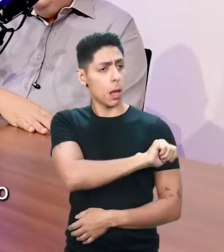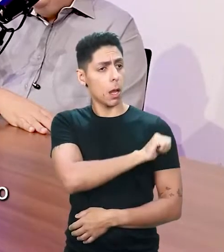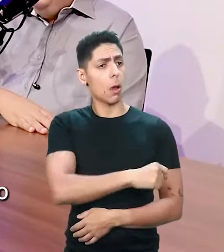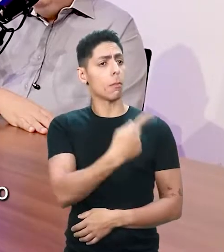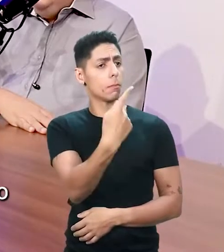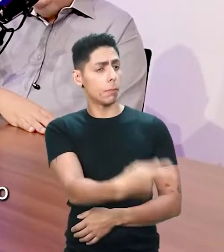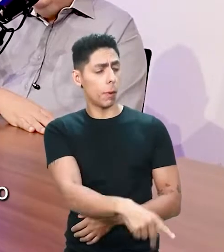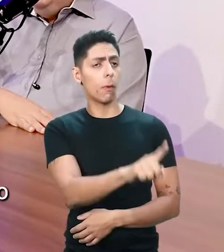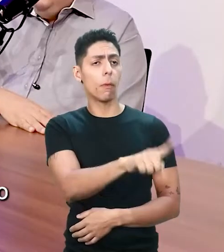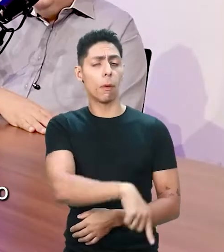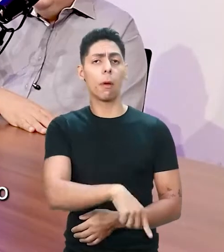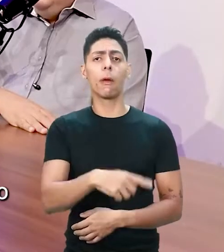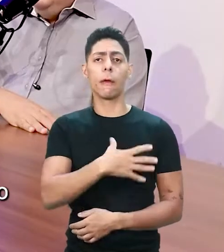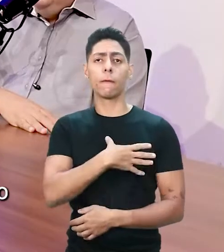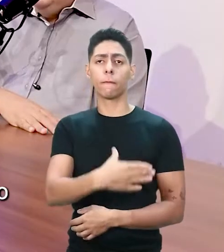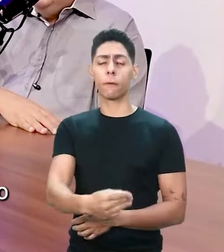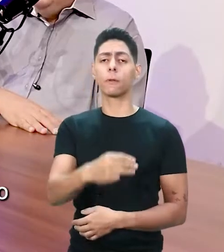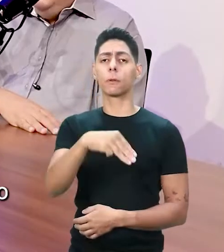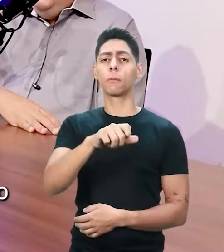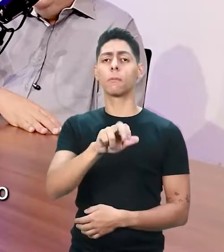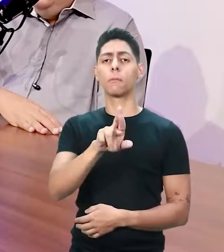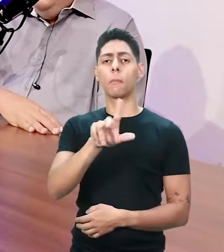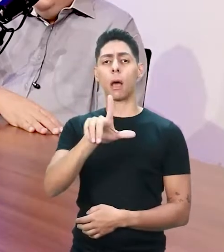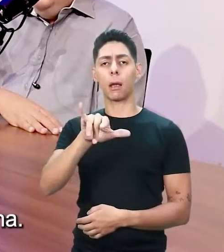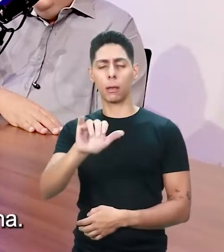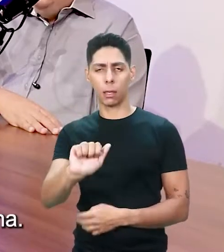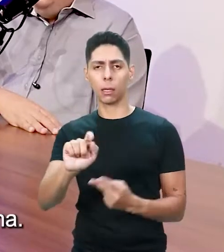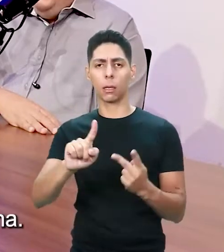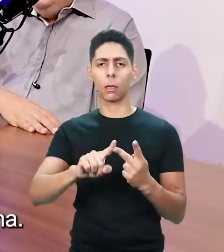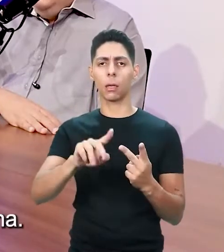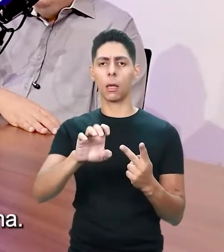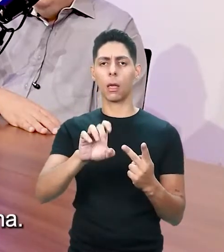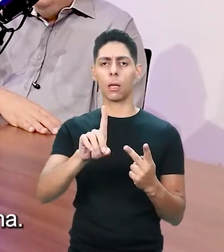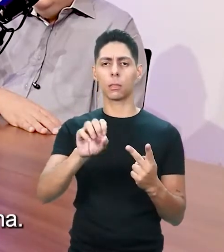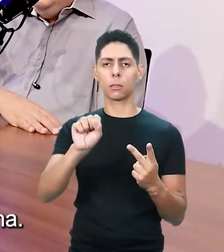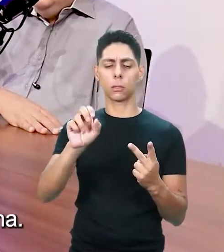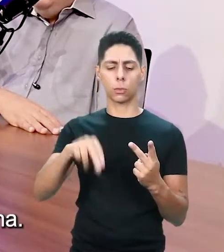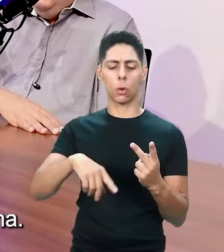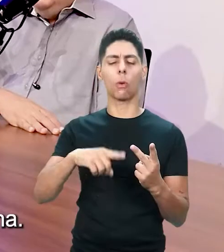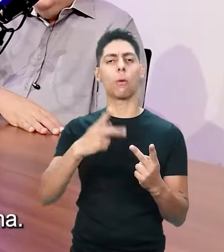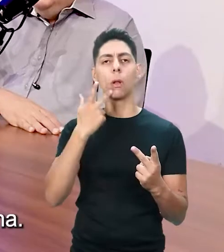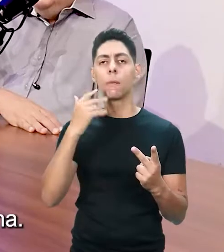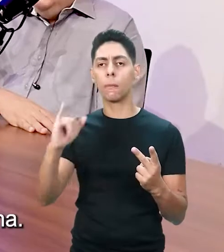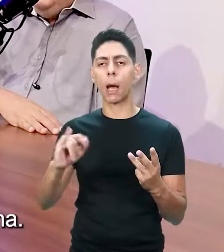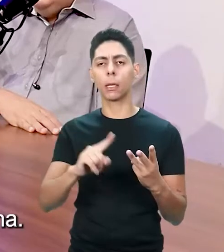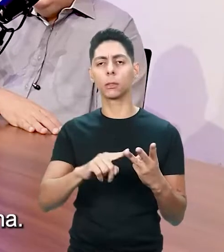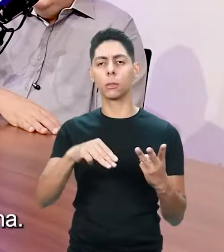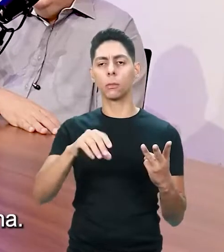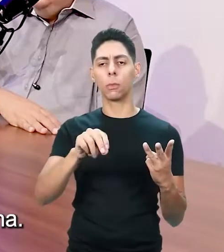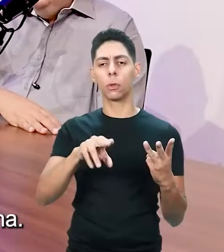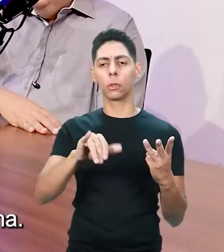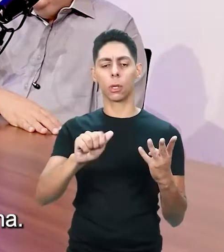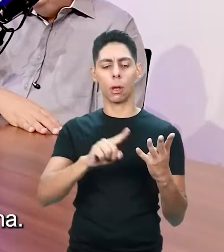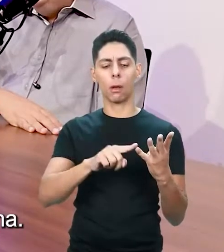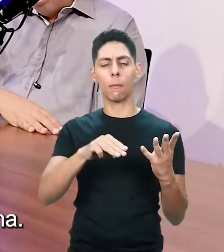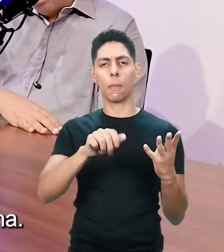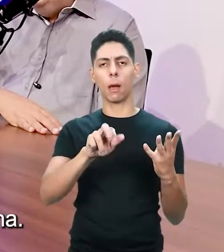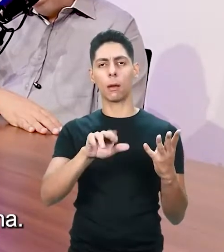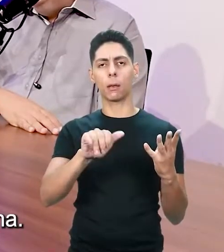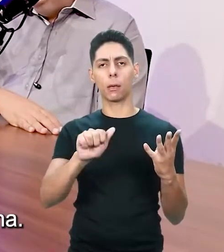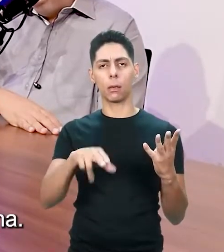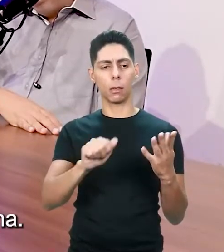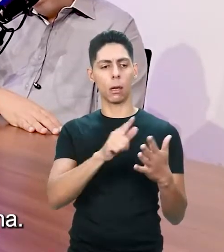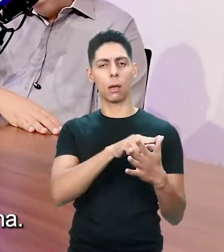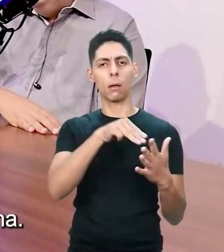ele que é filho da Dona Marli e do seu Hélio, ele é o pai da Mônica, da Mariana e da Marcela, e é o esposo